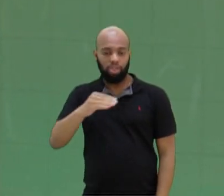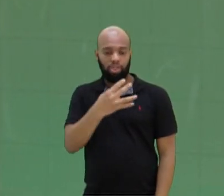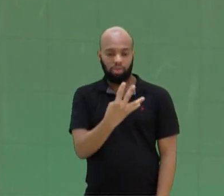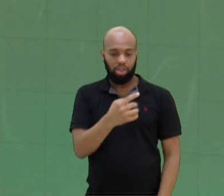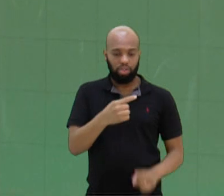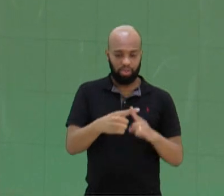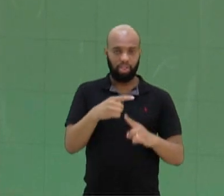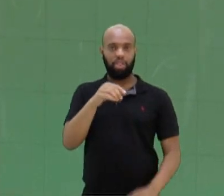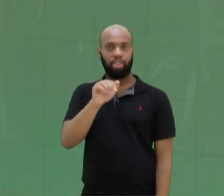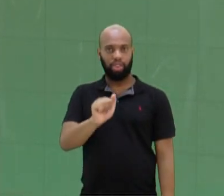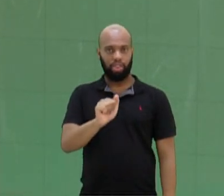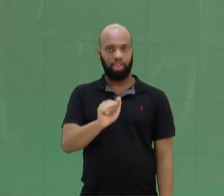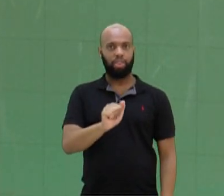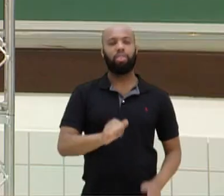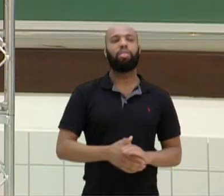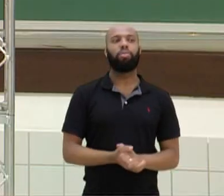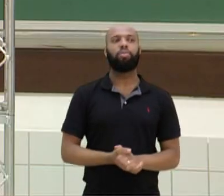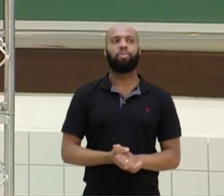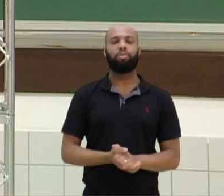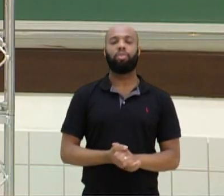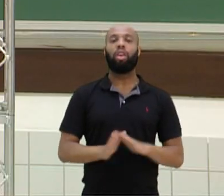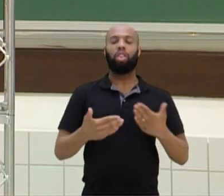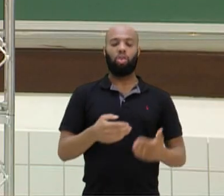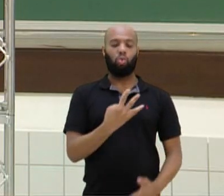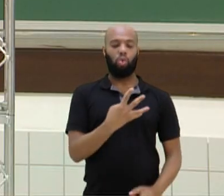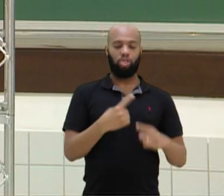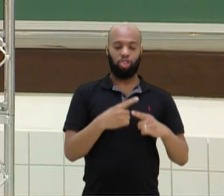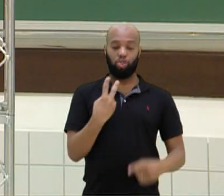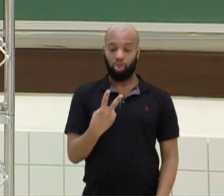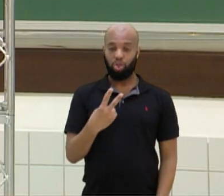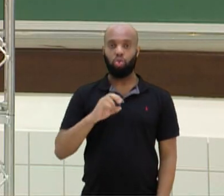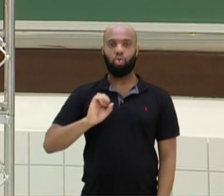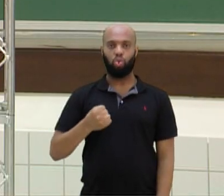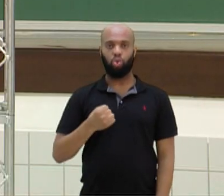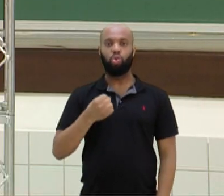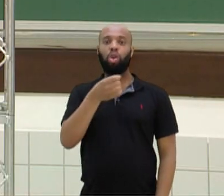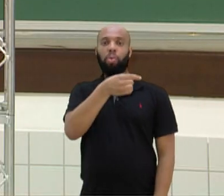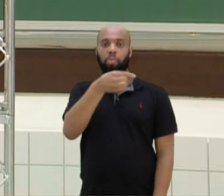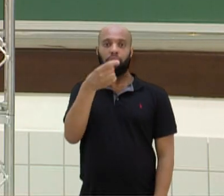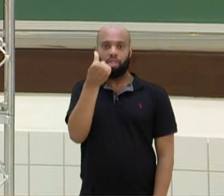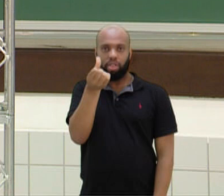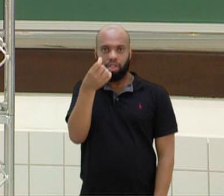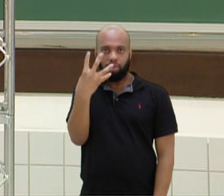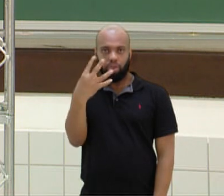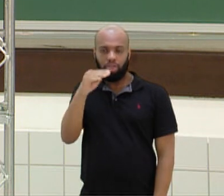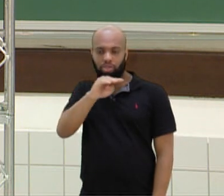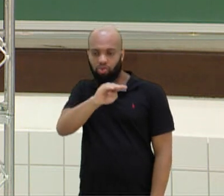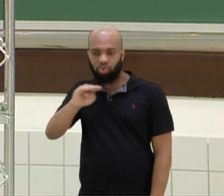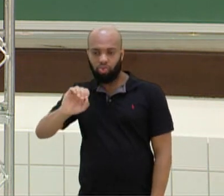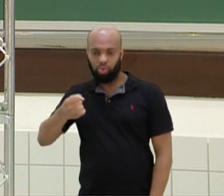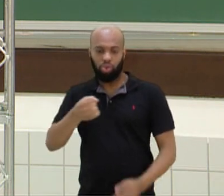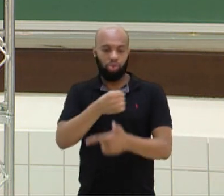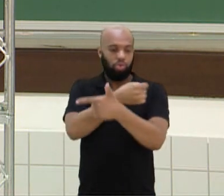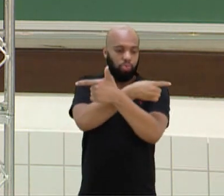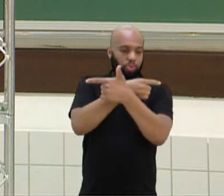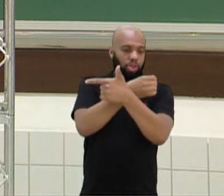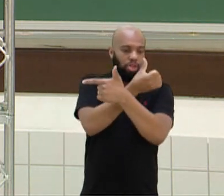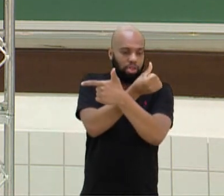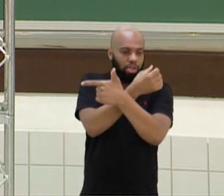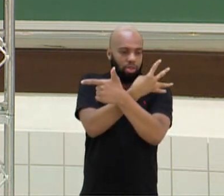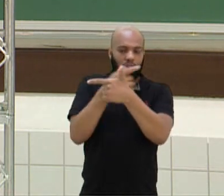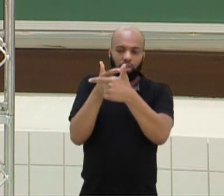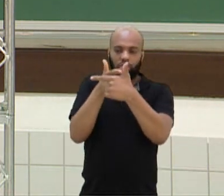de C, menos 8. Então, 4 vezes 2, 8. 8 vezes